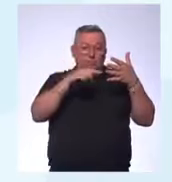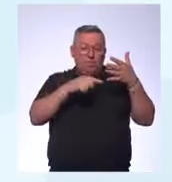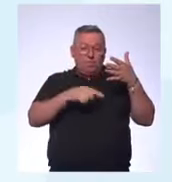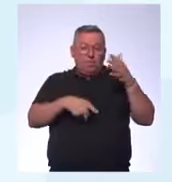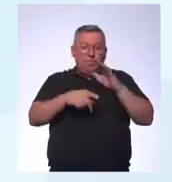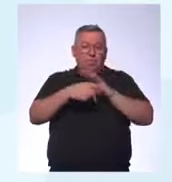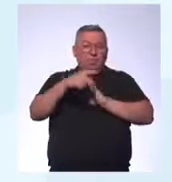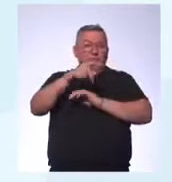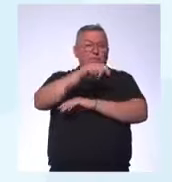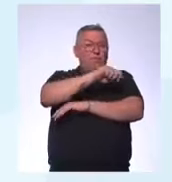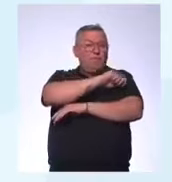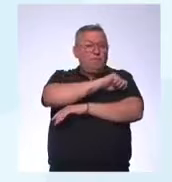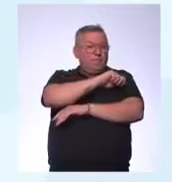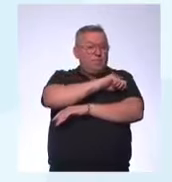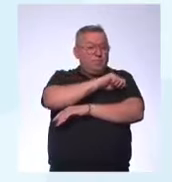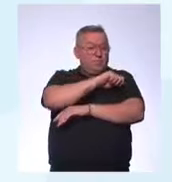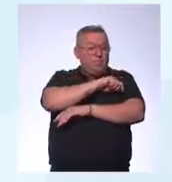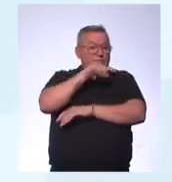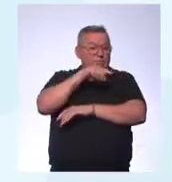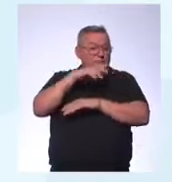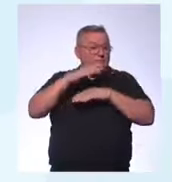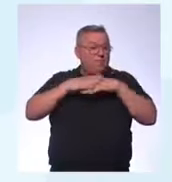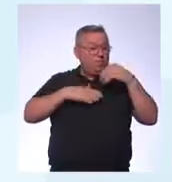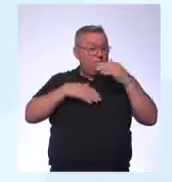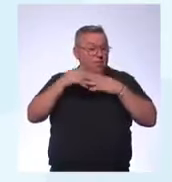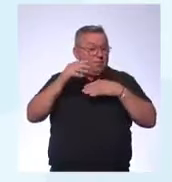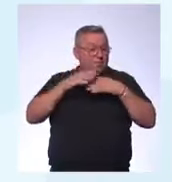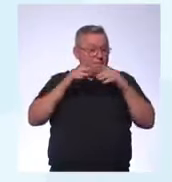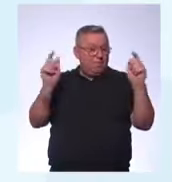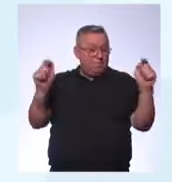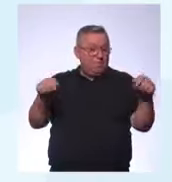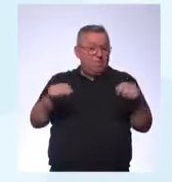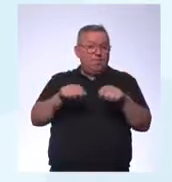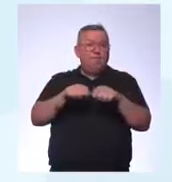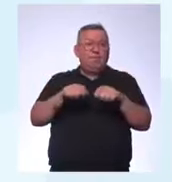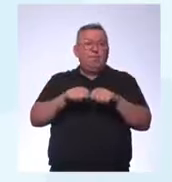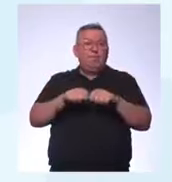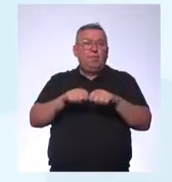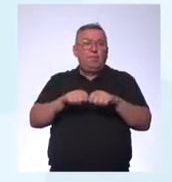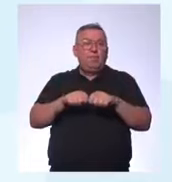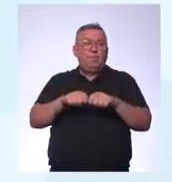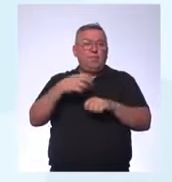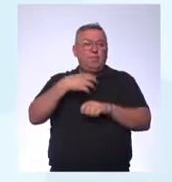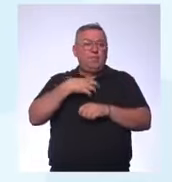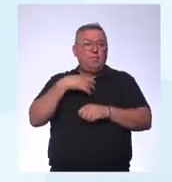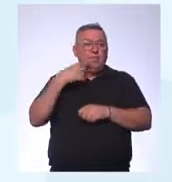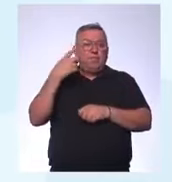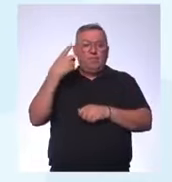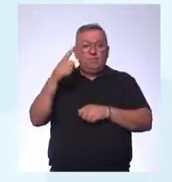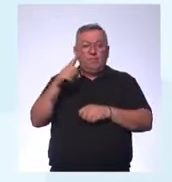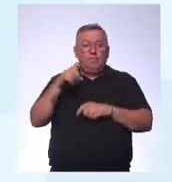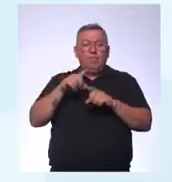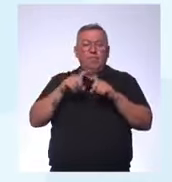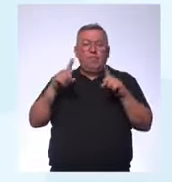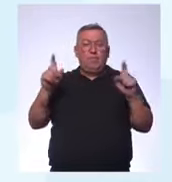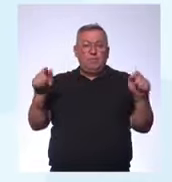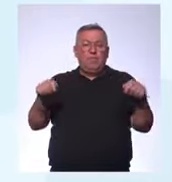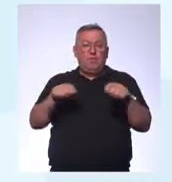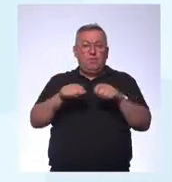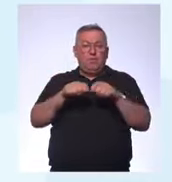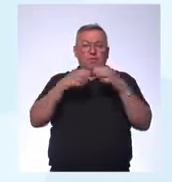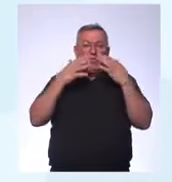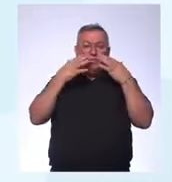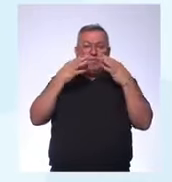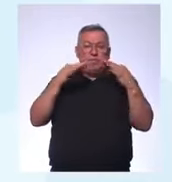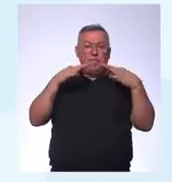próprio aluno, nessa prática de escrita, ele pode fazer, né? A maneira dele, por enquanto, mas ele já pode prestar atenção